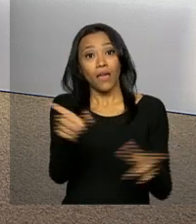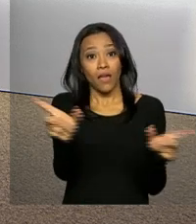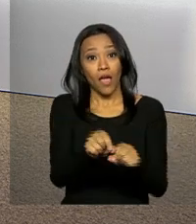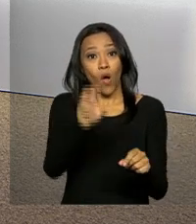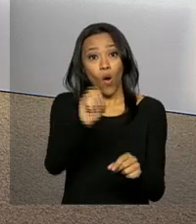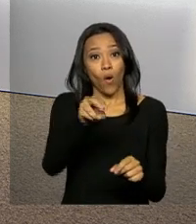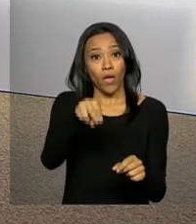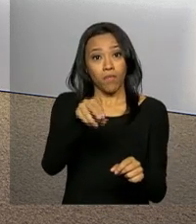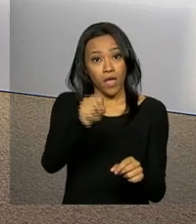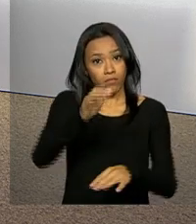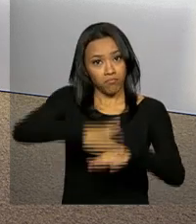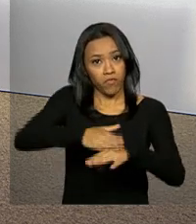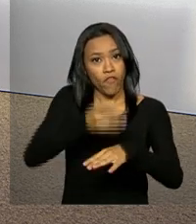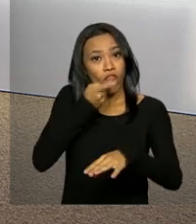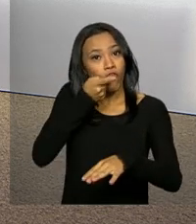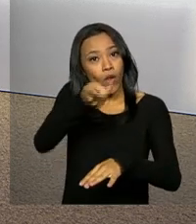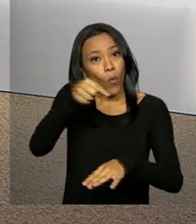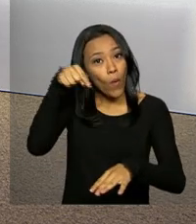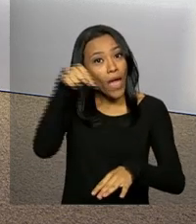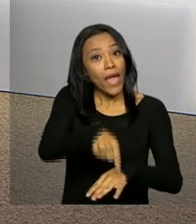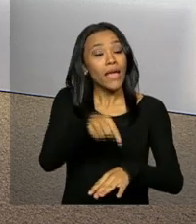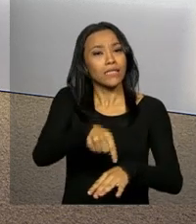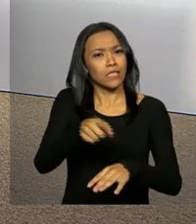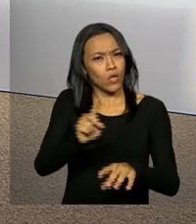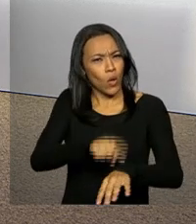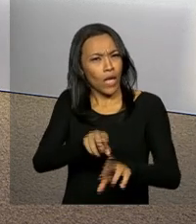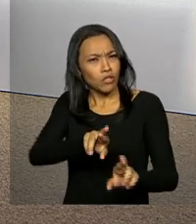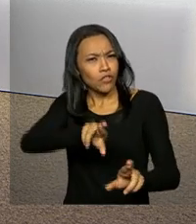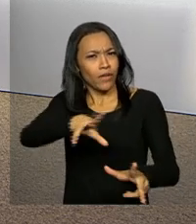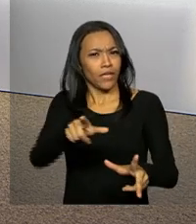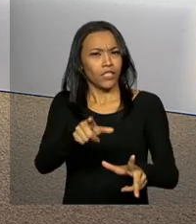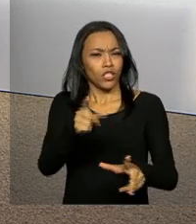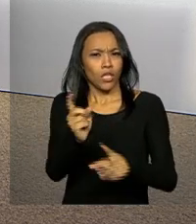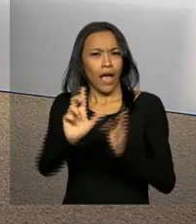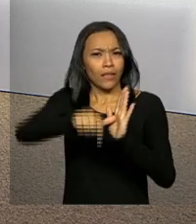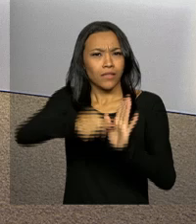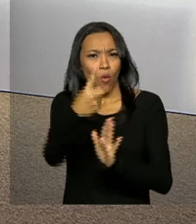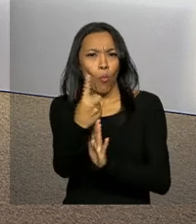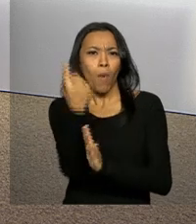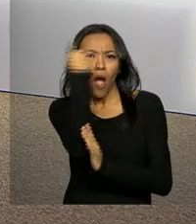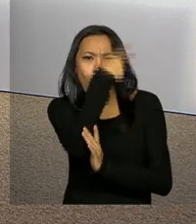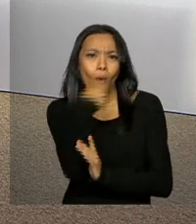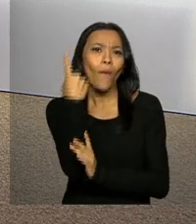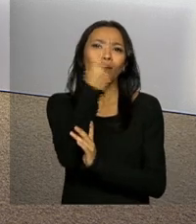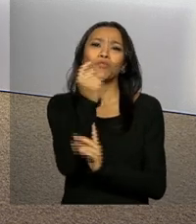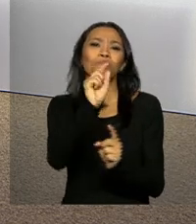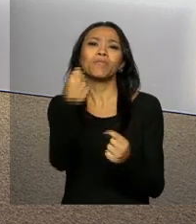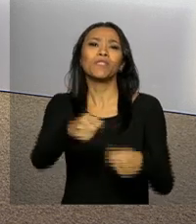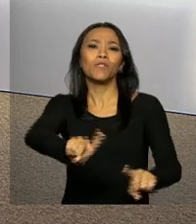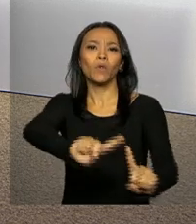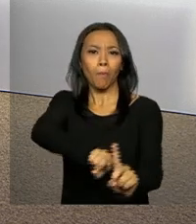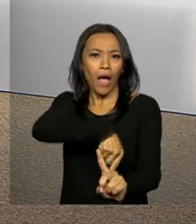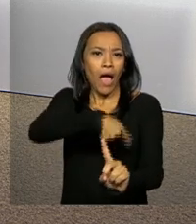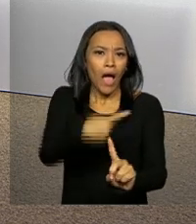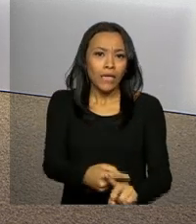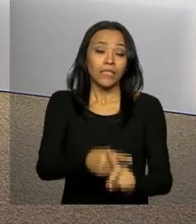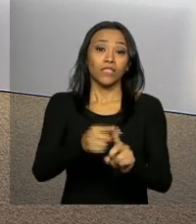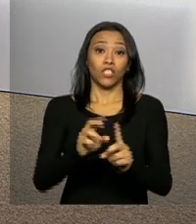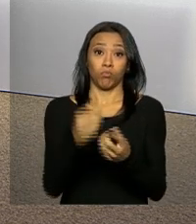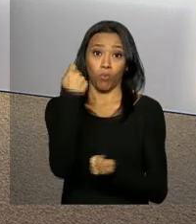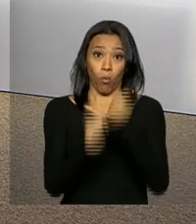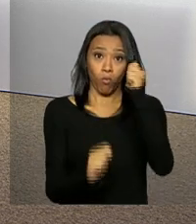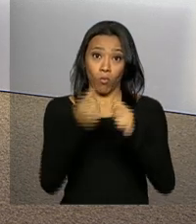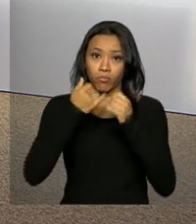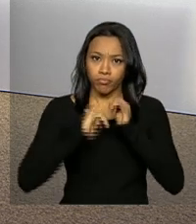foi possível porque, com esse horário diferenciado, não foi preciso adicionar mais energia de usinas termoelétricas